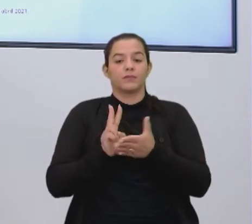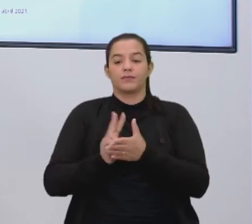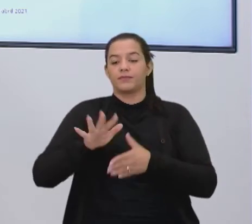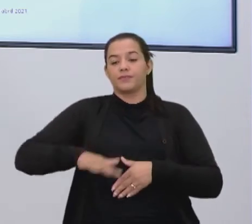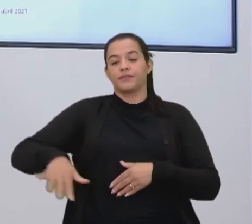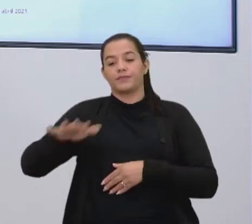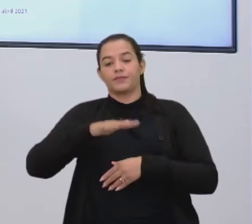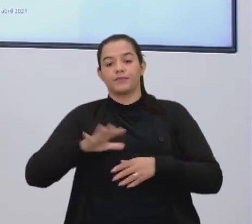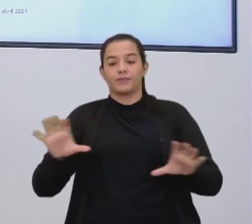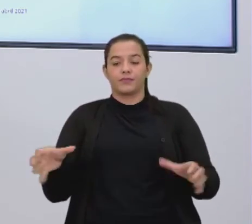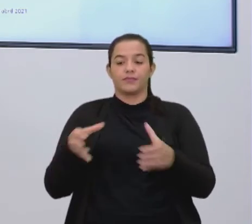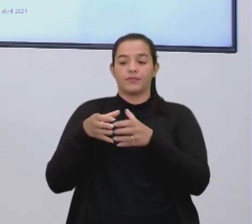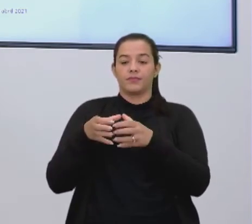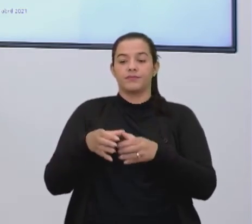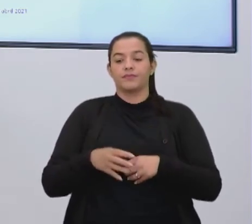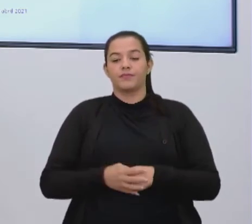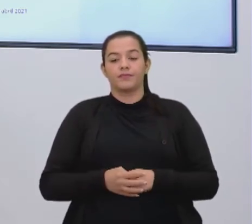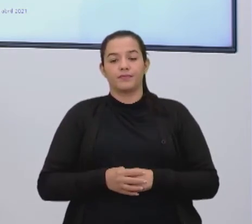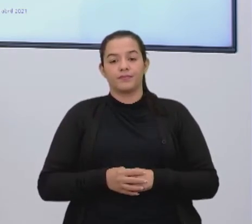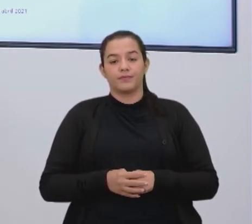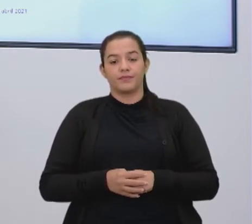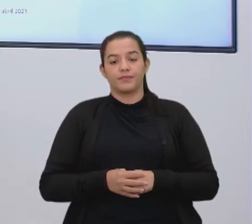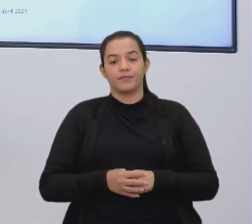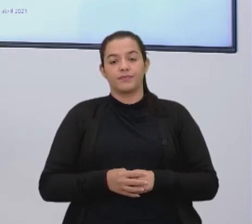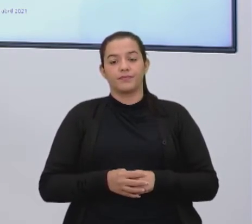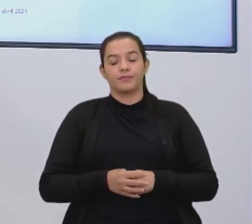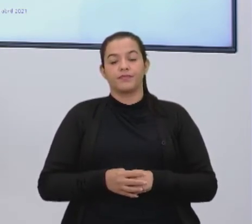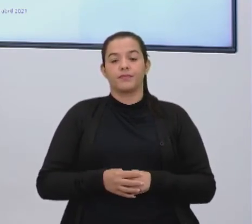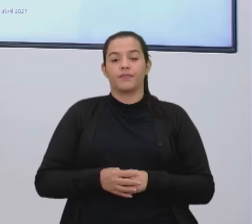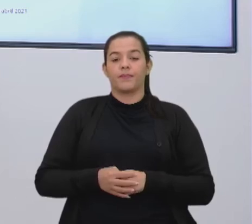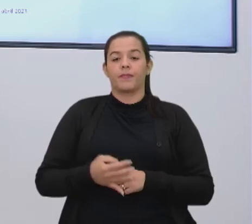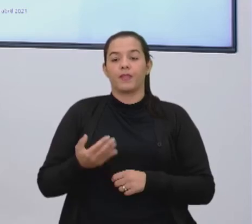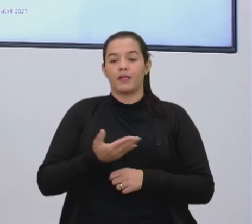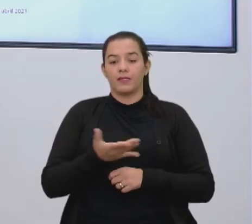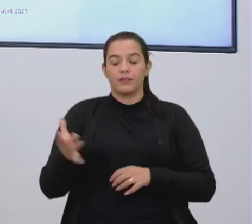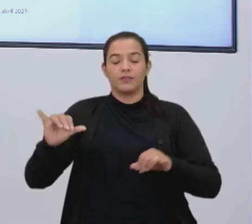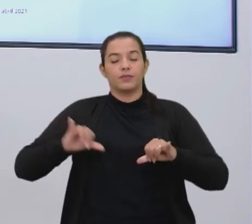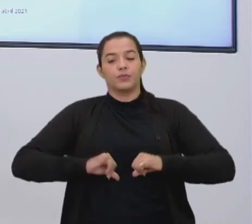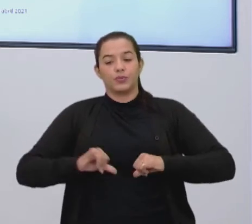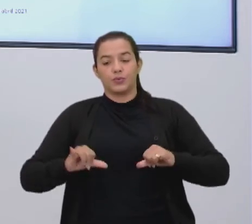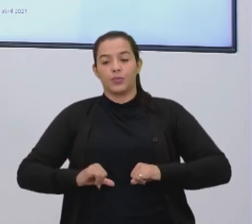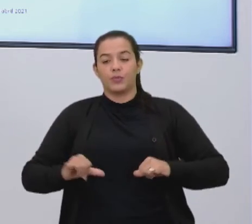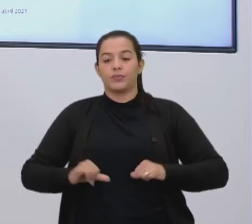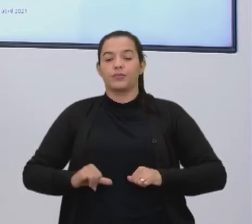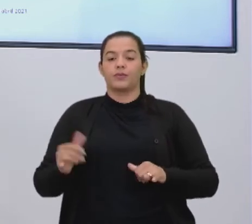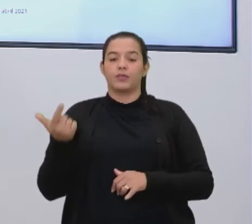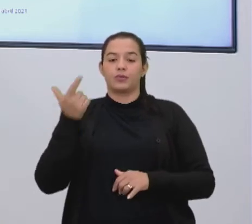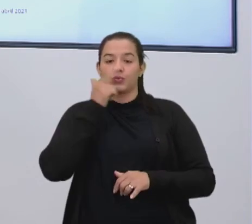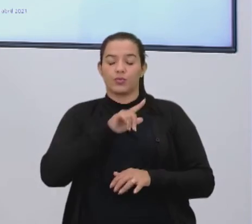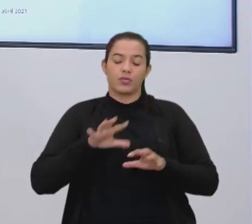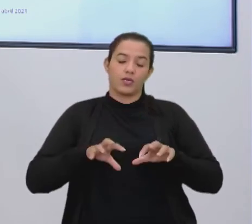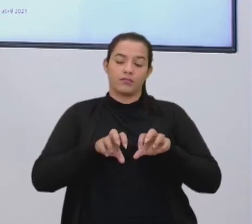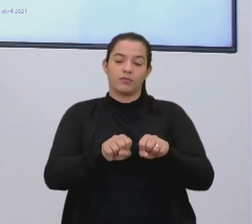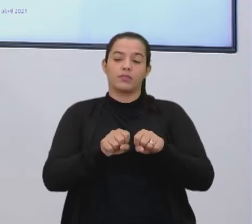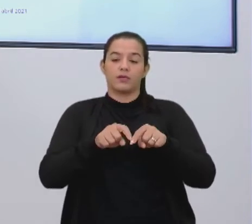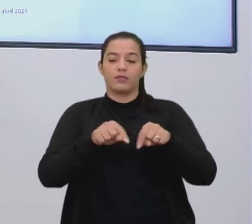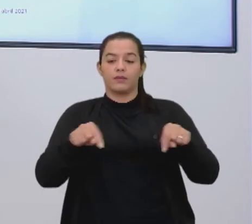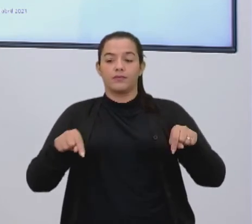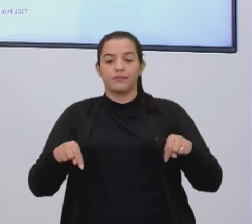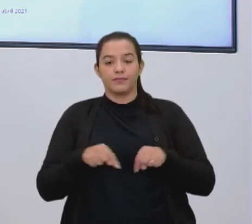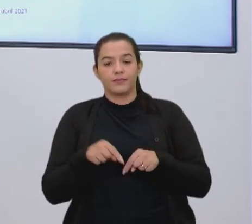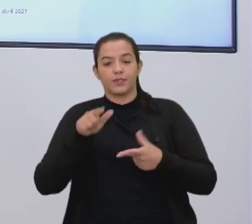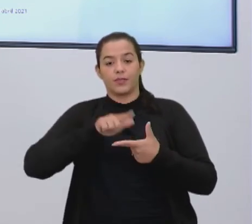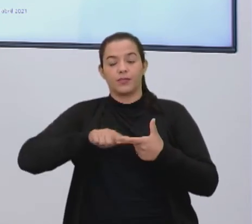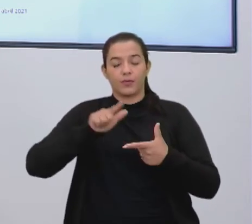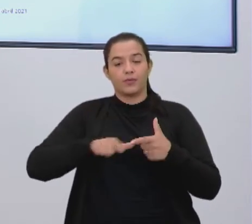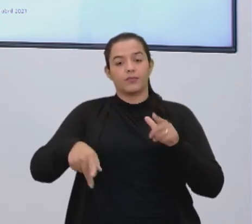chegando a esses grupos indígenas, pela violência e tal, para justamente ter um domínio ali do território. Além do fato de problemas econômicos do